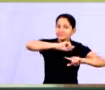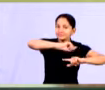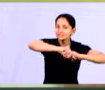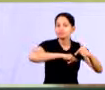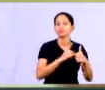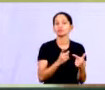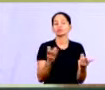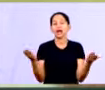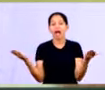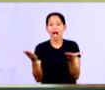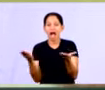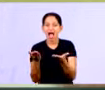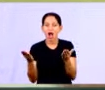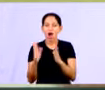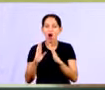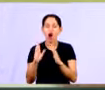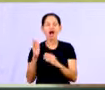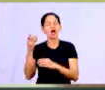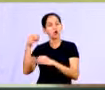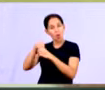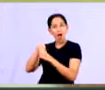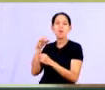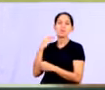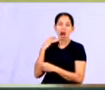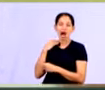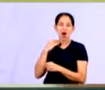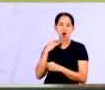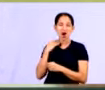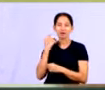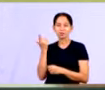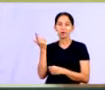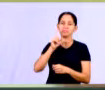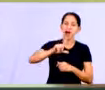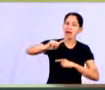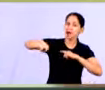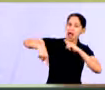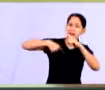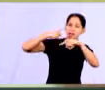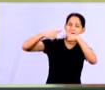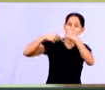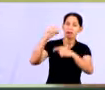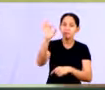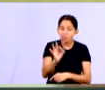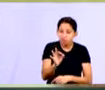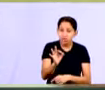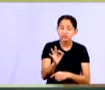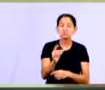similar ao que está acontecendo agora, Petrobras em baixa, outras ações de primeira linha em baixa. E em